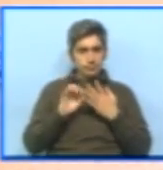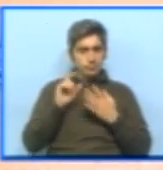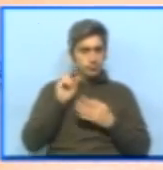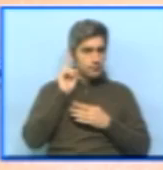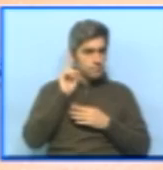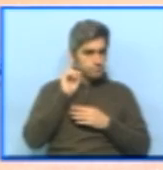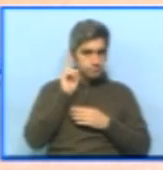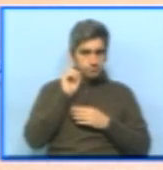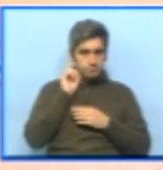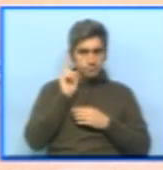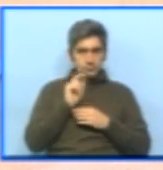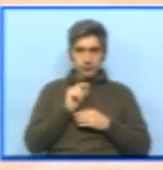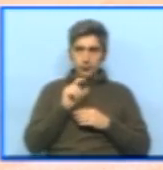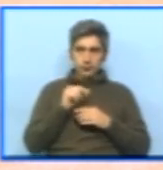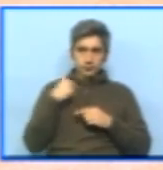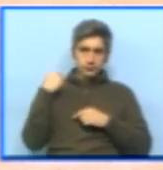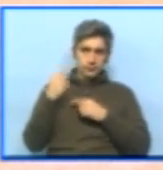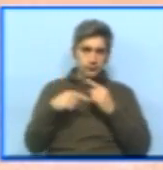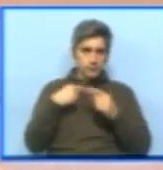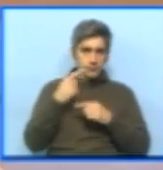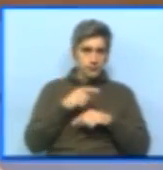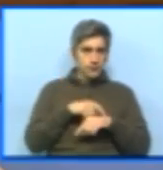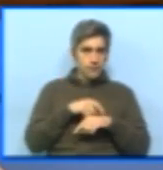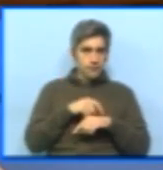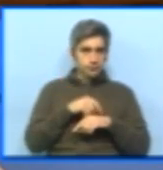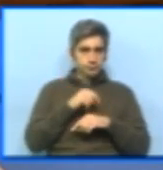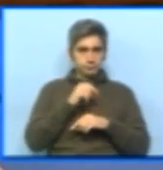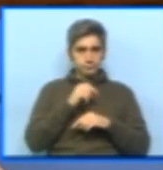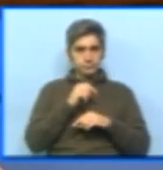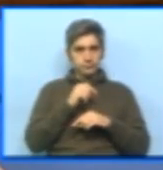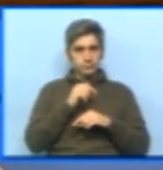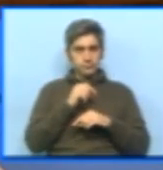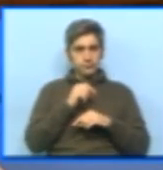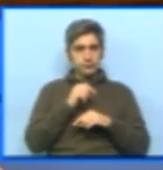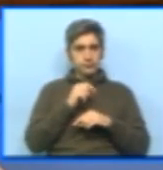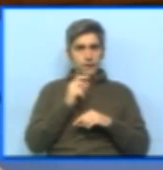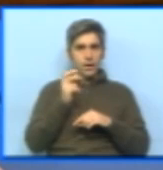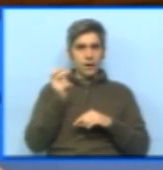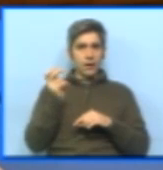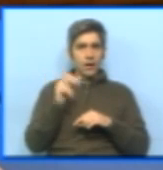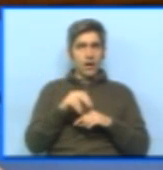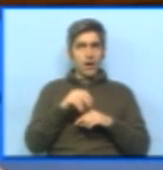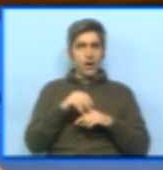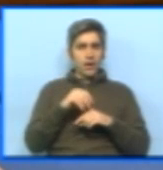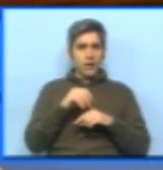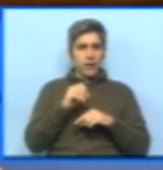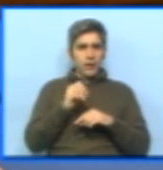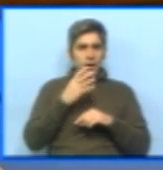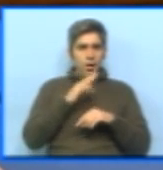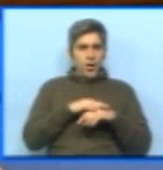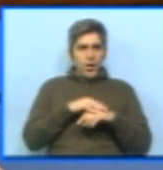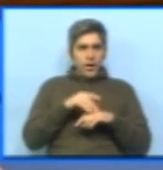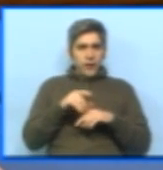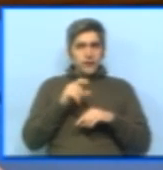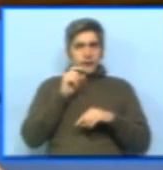importante, que tem vindo a ser ganha com o tempo, que não é que surgem como elementos, e primeiramente por isso,